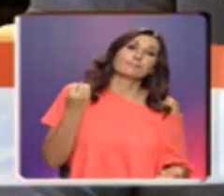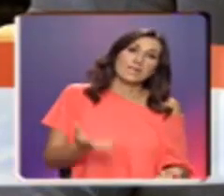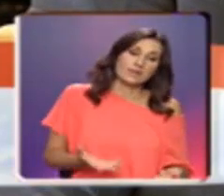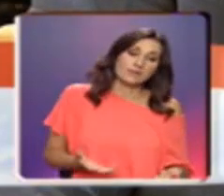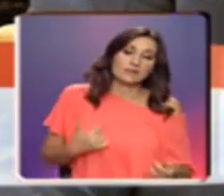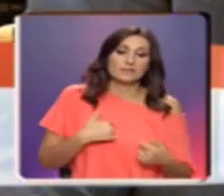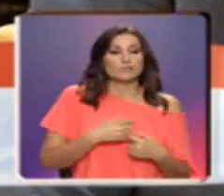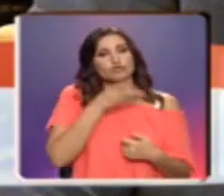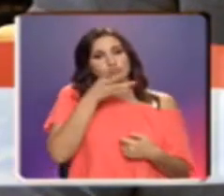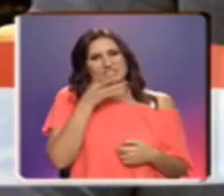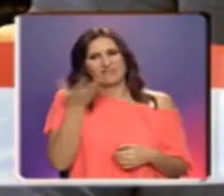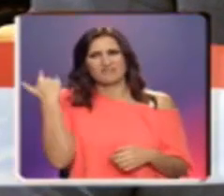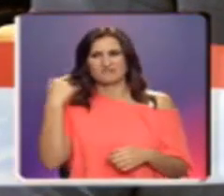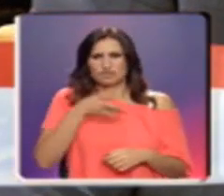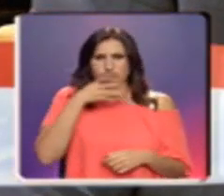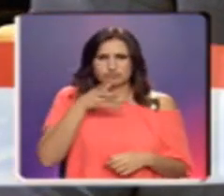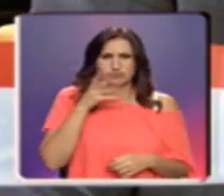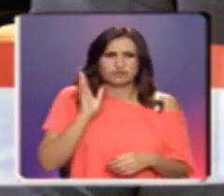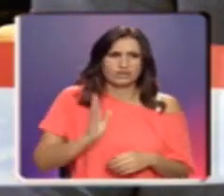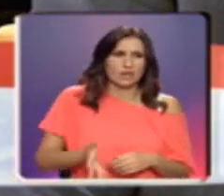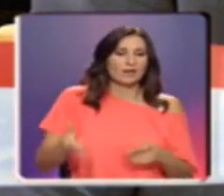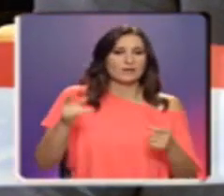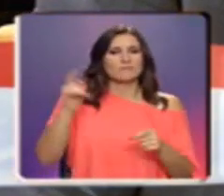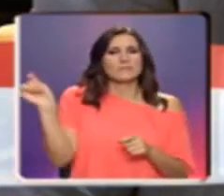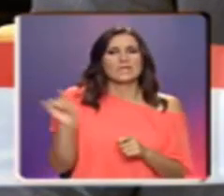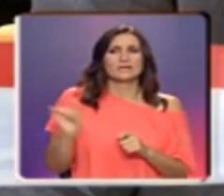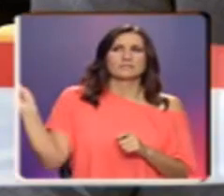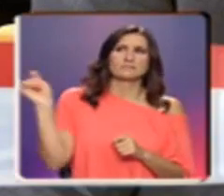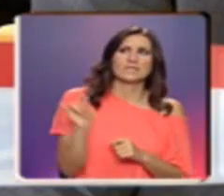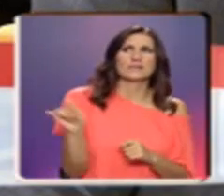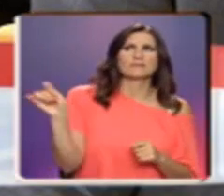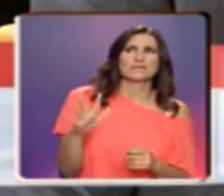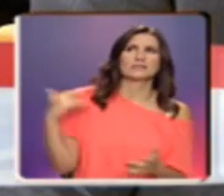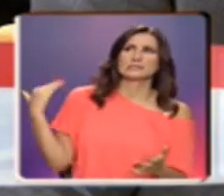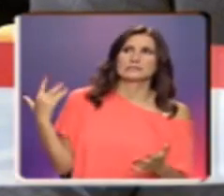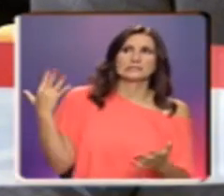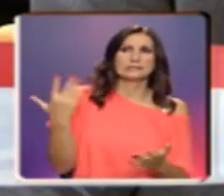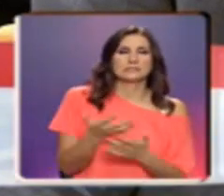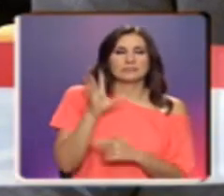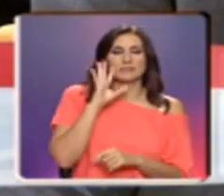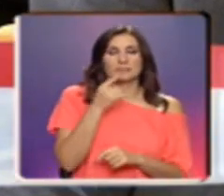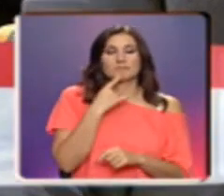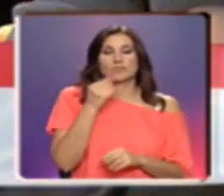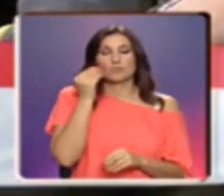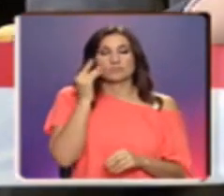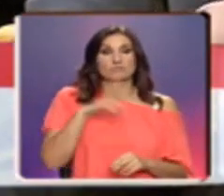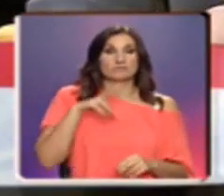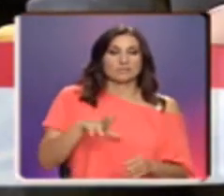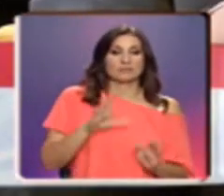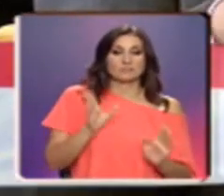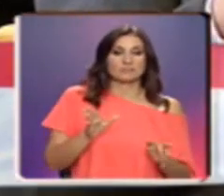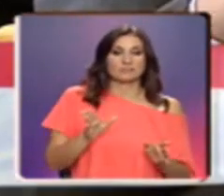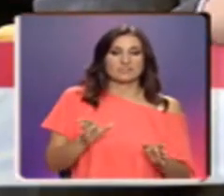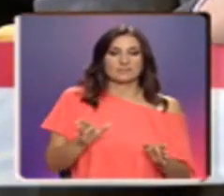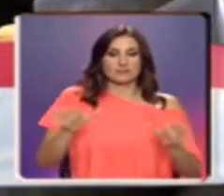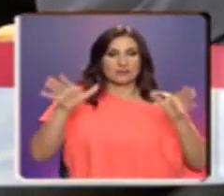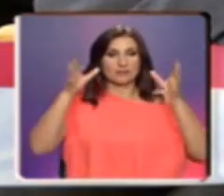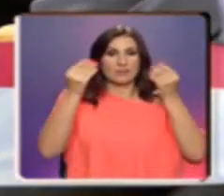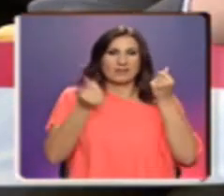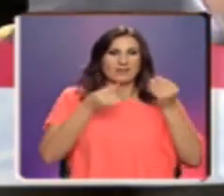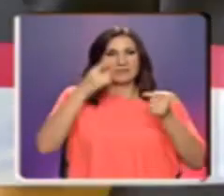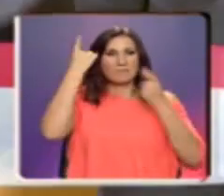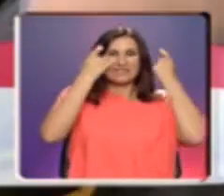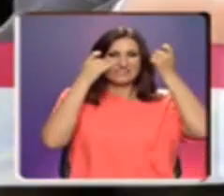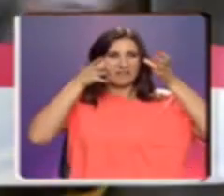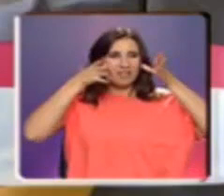eu já expliquei isto várias vezes. Eu andei meses e meses e meses para se perceber como Portugal tem que passar um bocadinho do seu